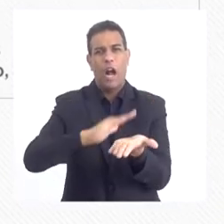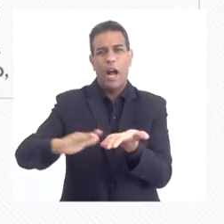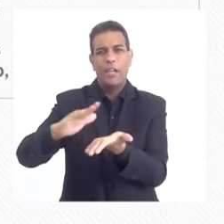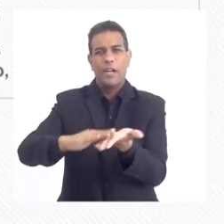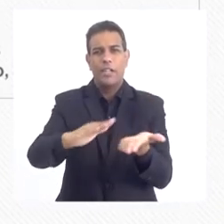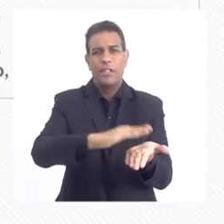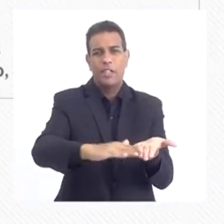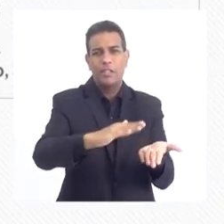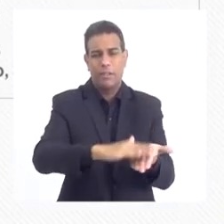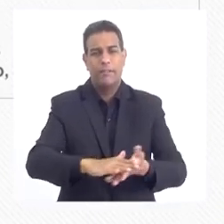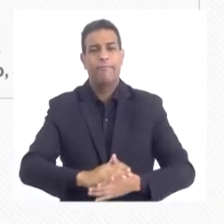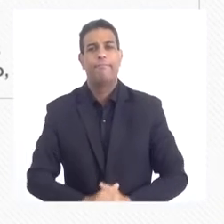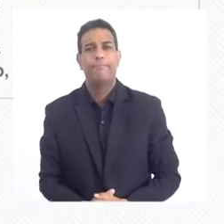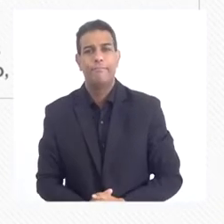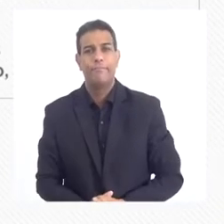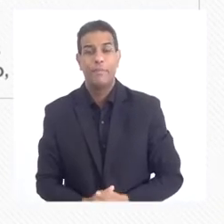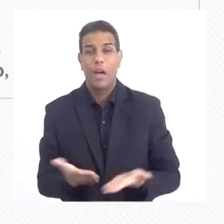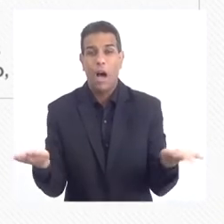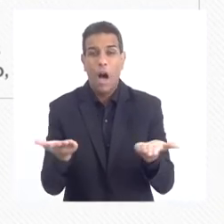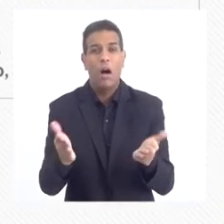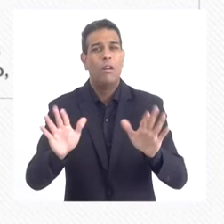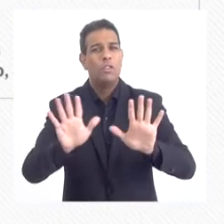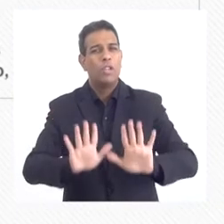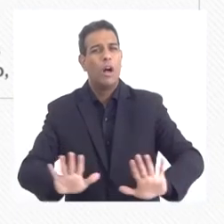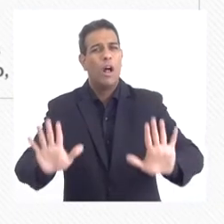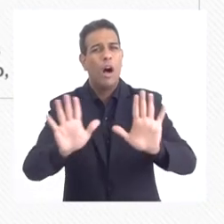mas dando um panorama geral,